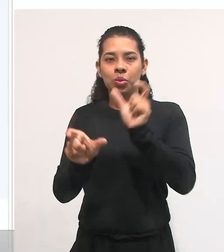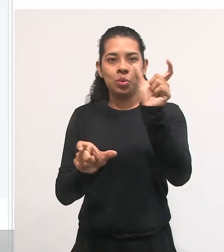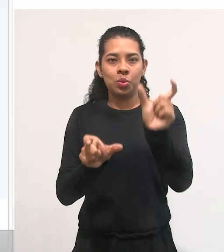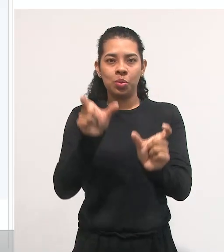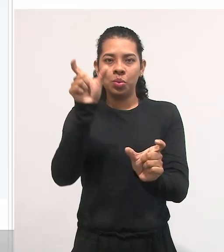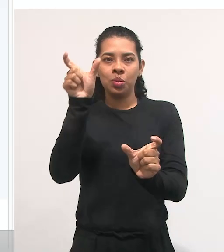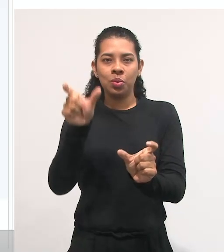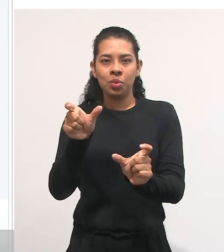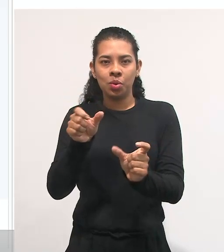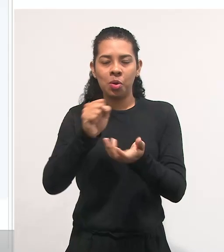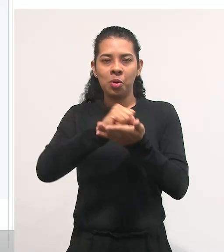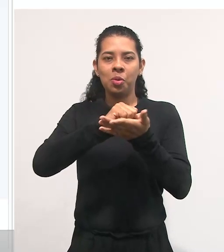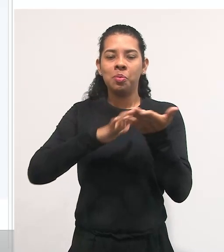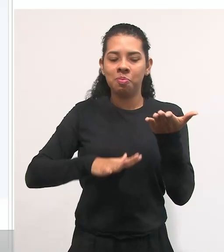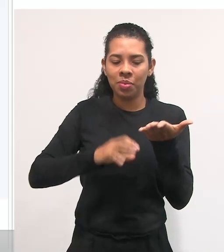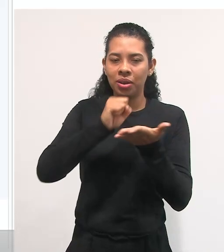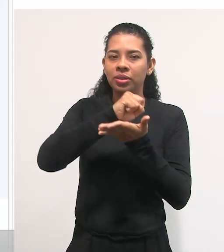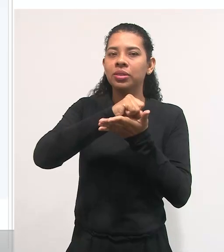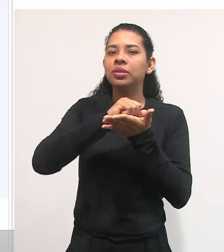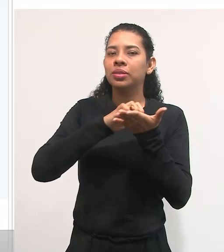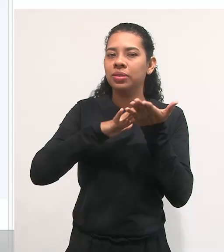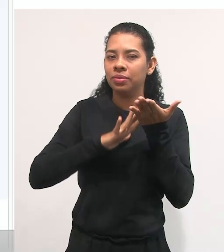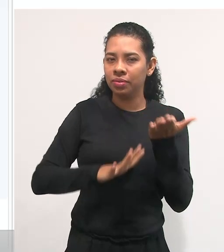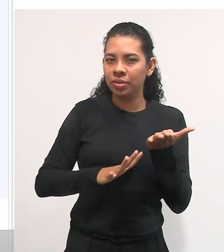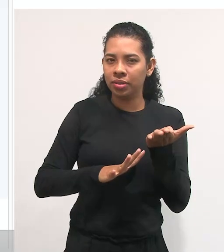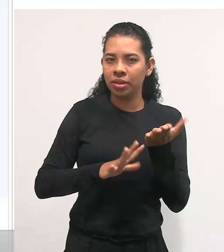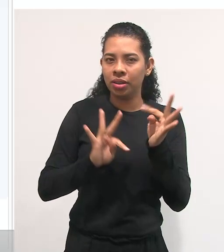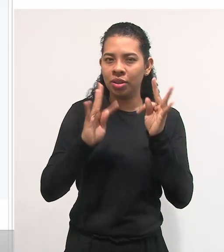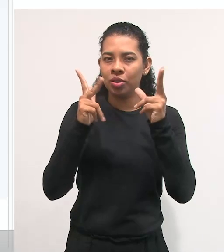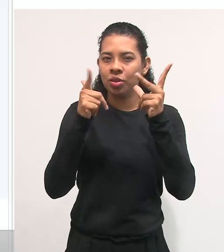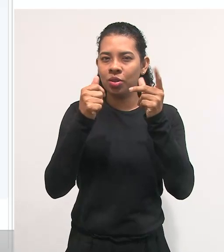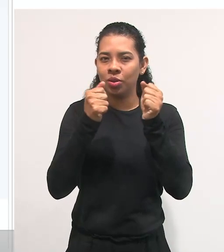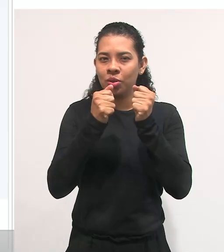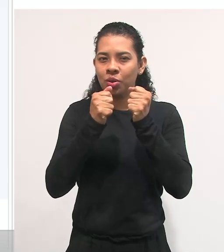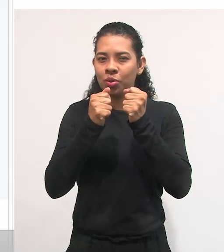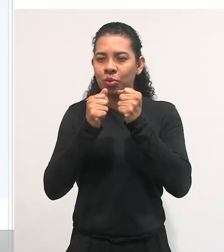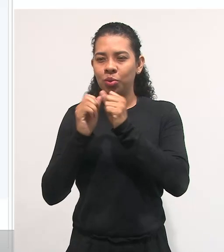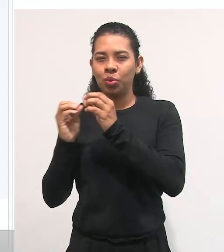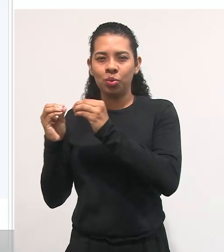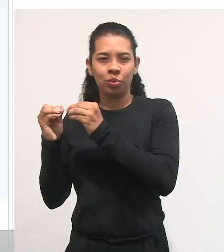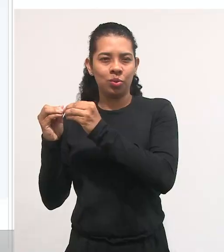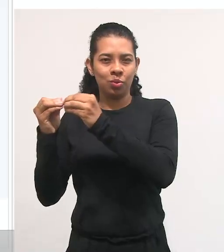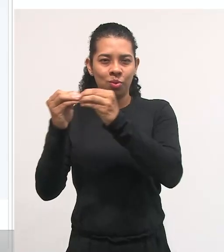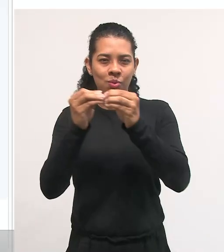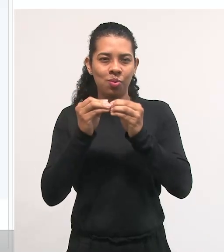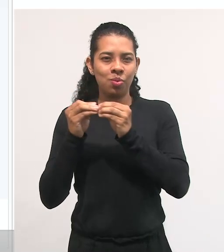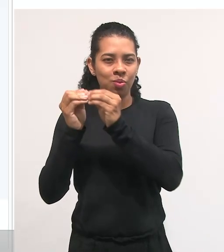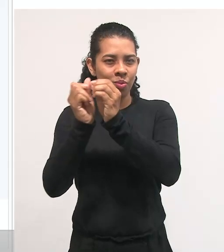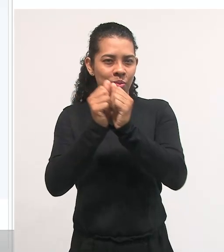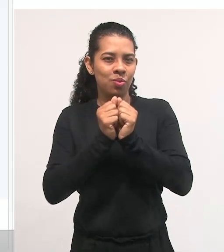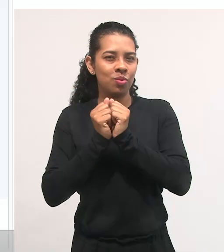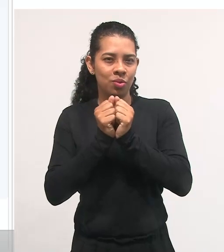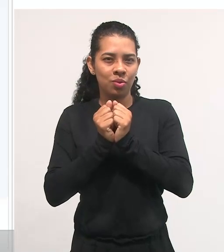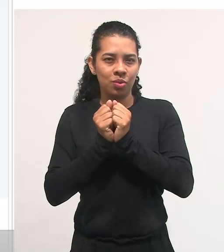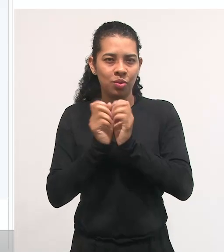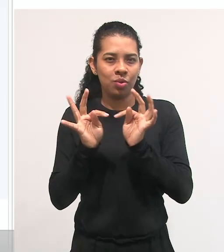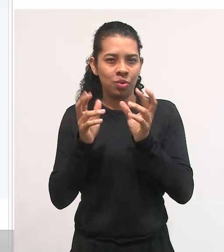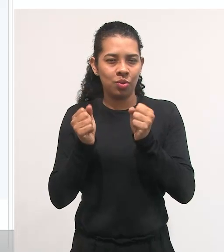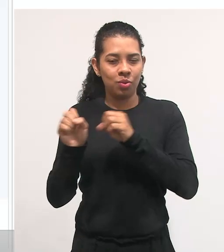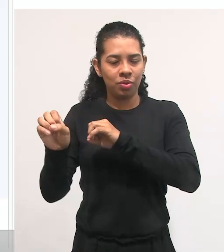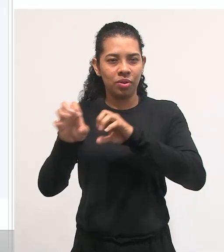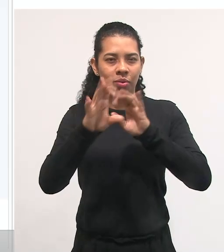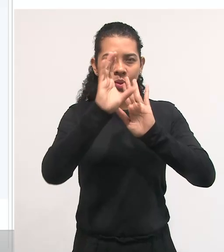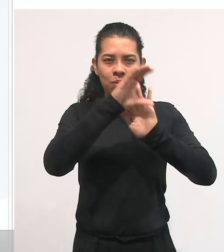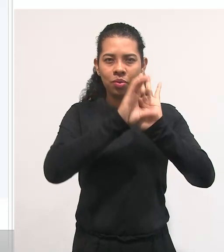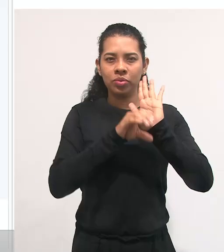até de doutrinar os outros uma atividade um conteúdo atividade conteúdo ficam assim ligados no significado